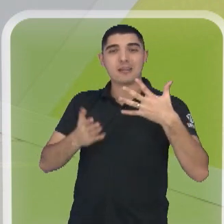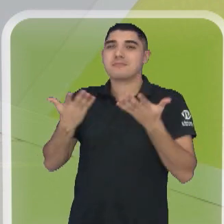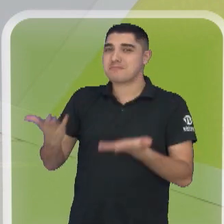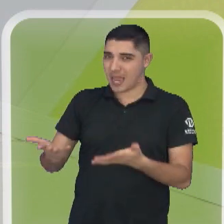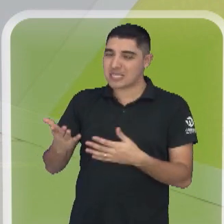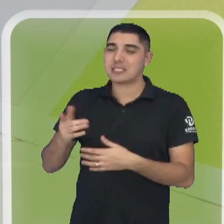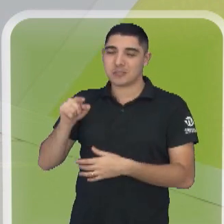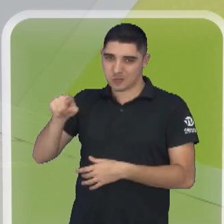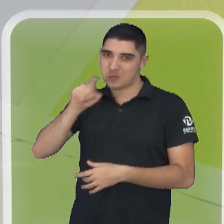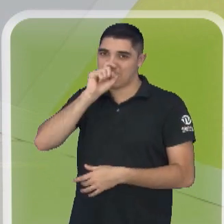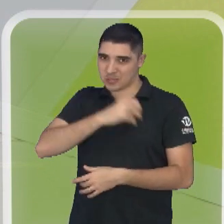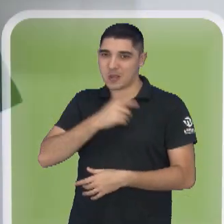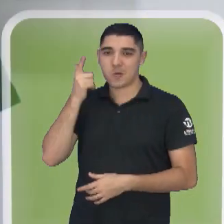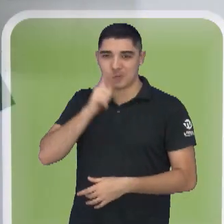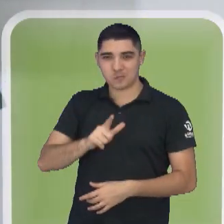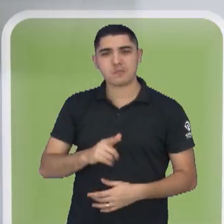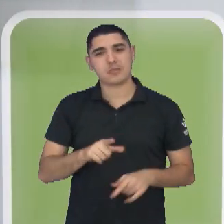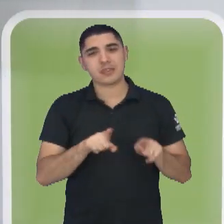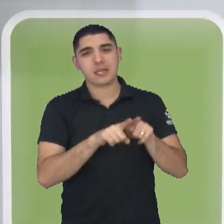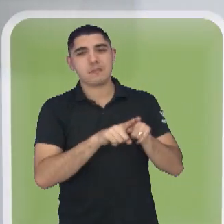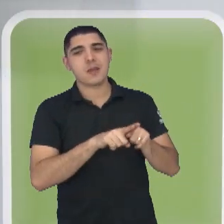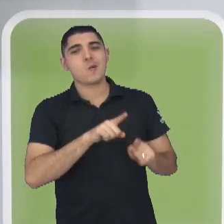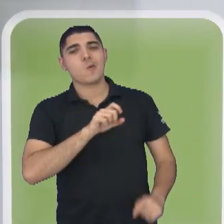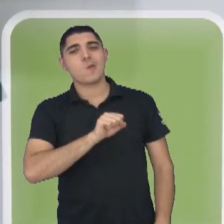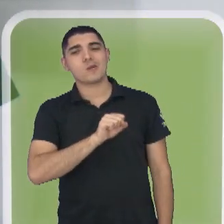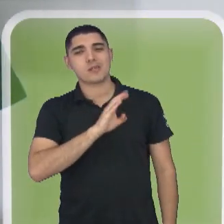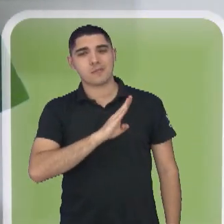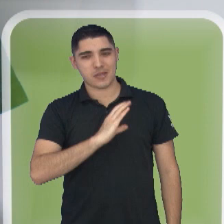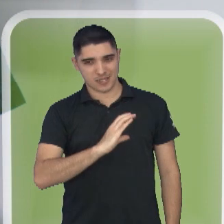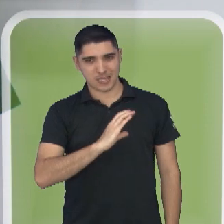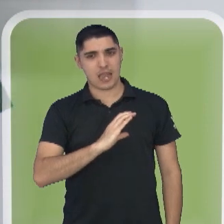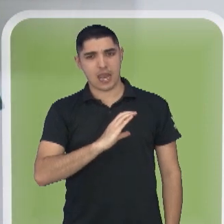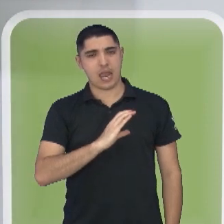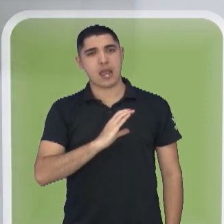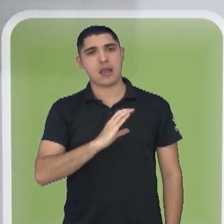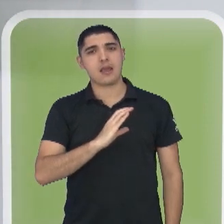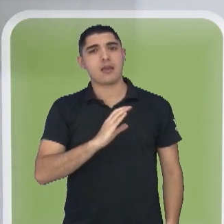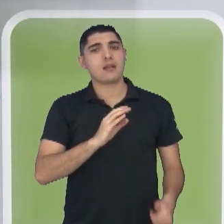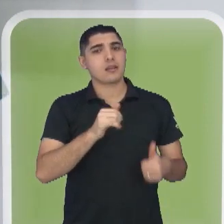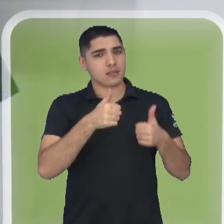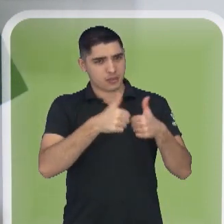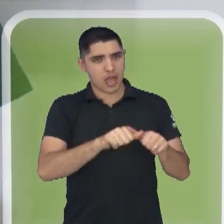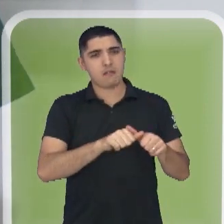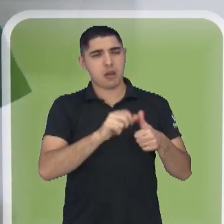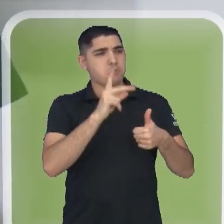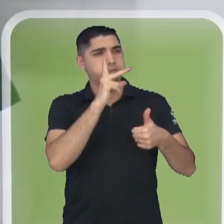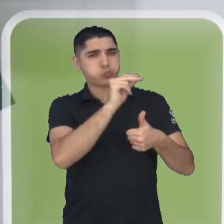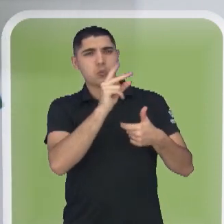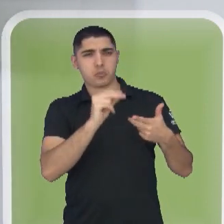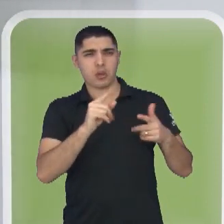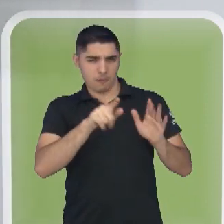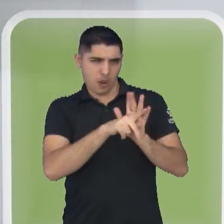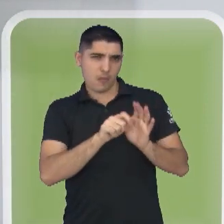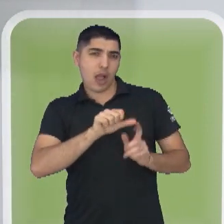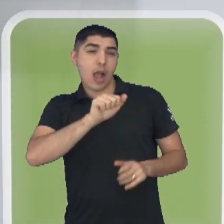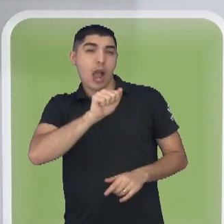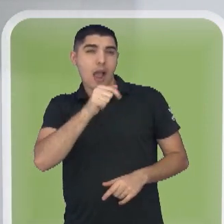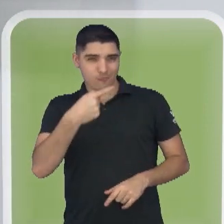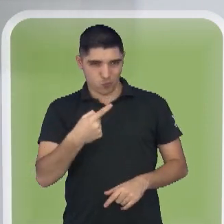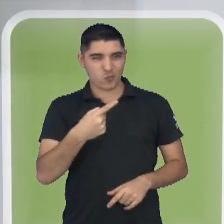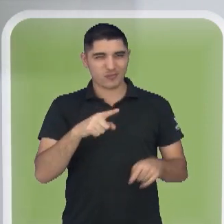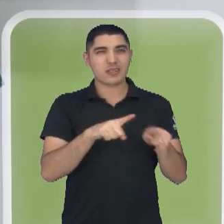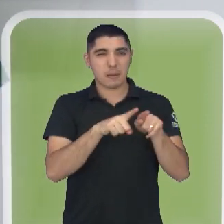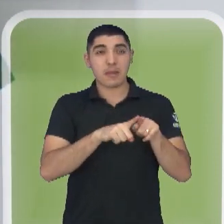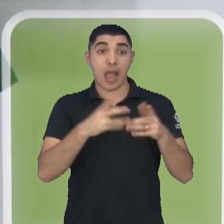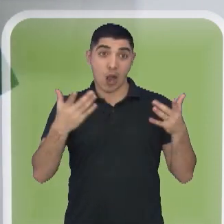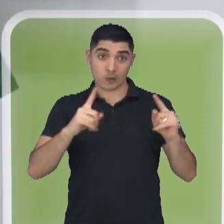está entre eles, com certeza. O São Bernardo na primeira divisão ganhou dos grandes, né? O São Bernardo também está bem lá na primeira divisão, vai